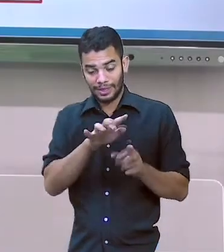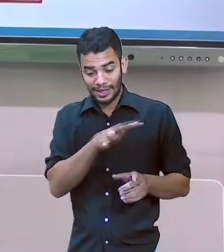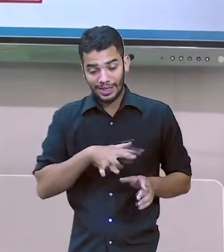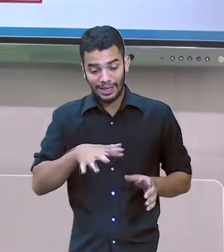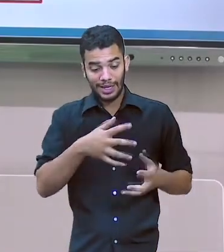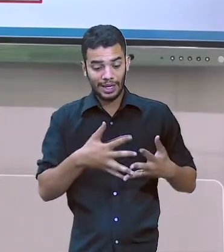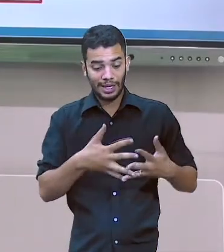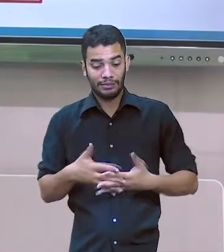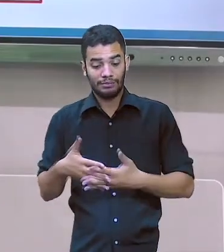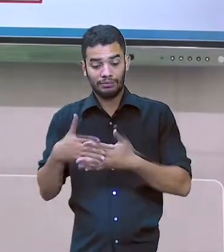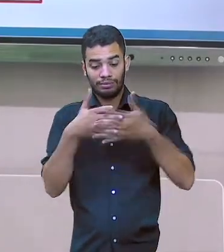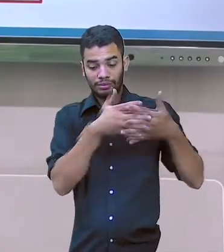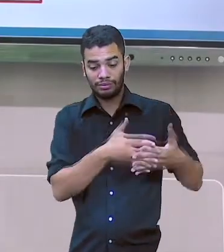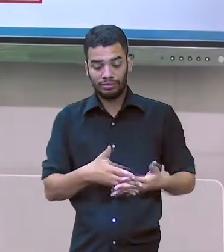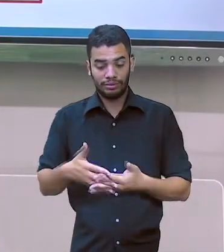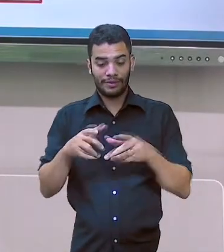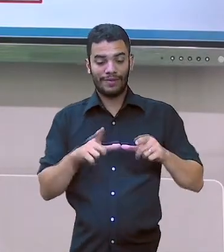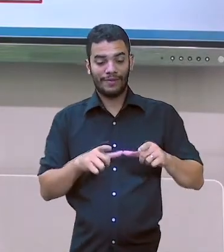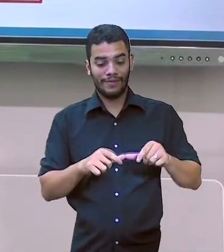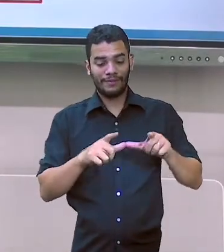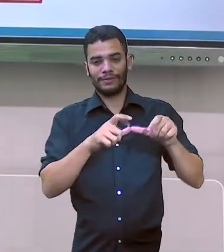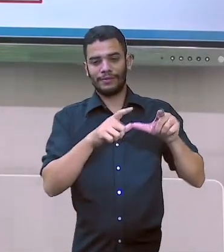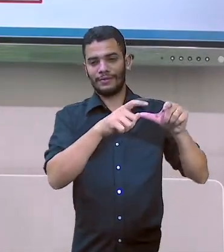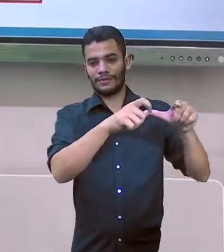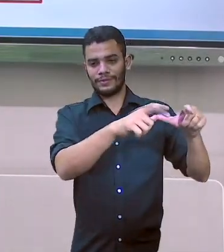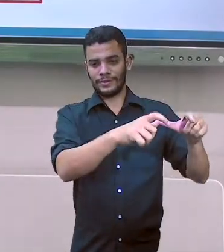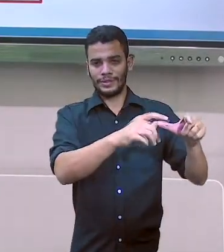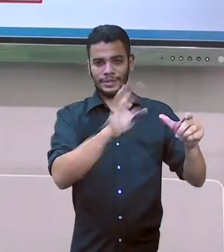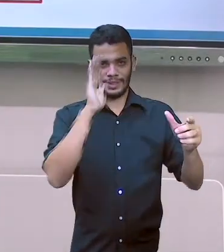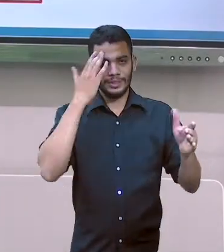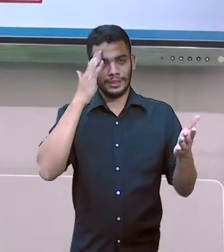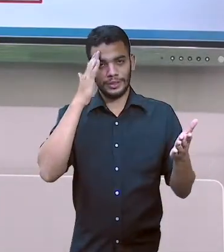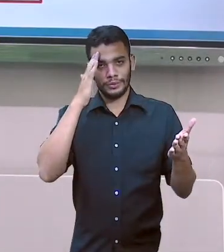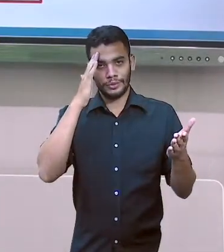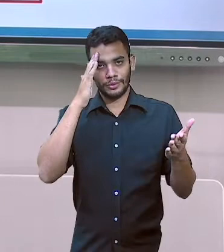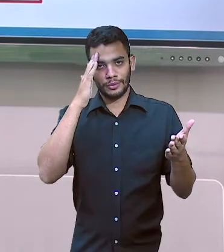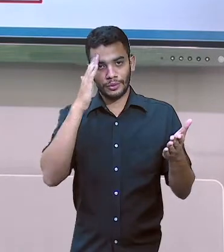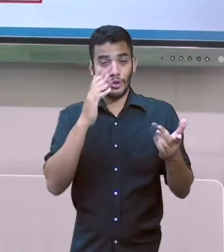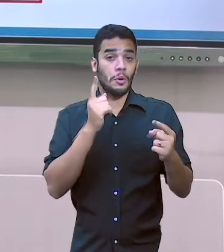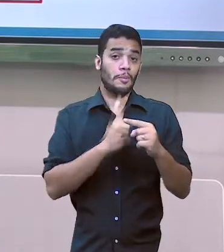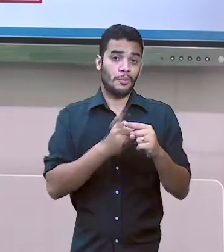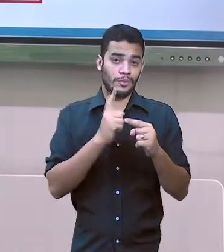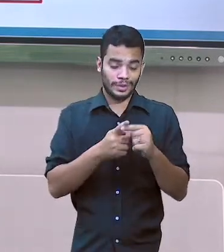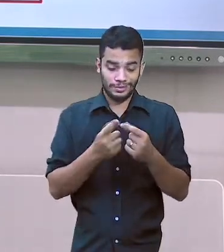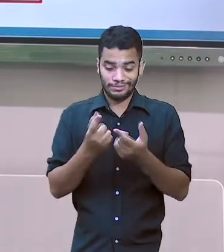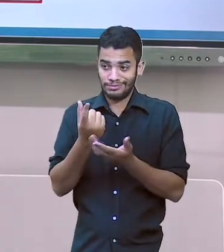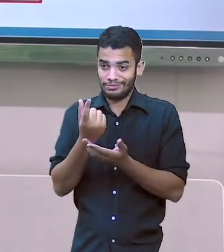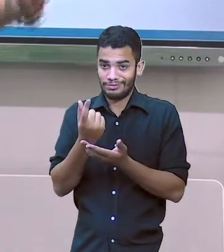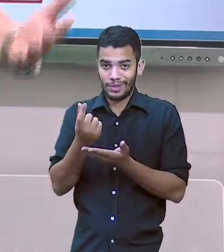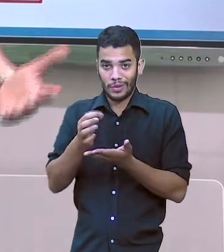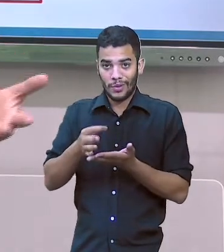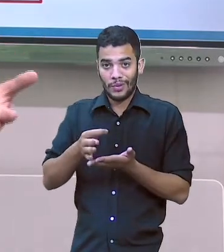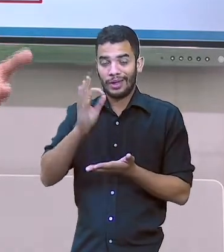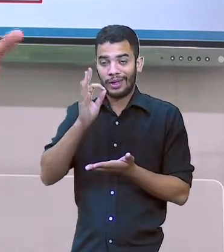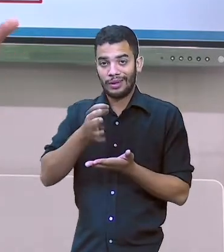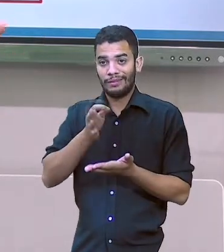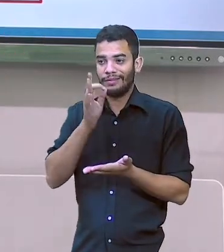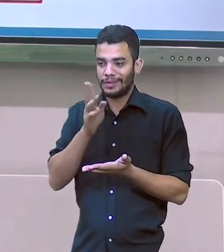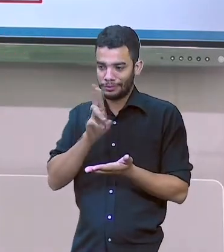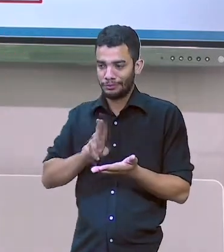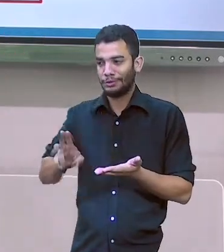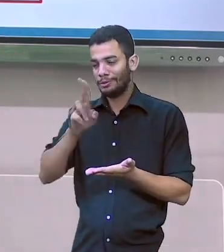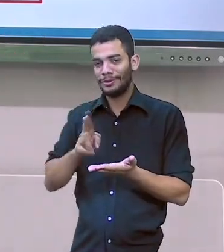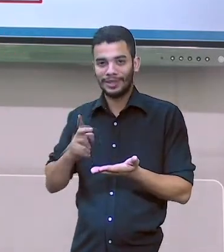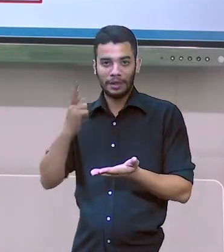Entenderam agora a brincadeira que o nosso cafezinho foi o pai